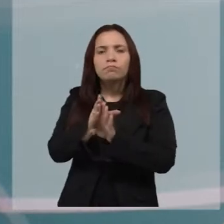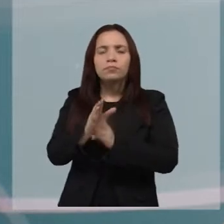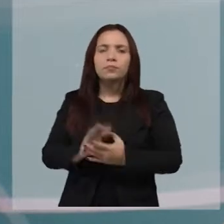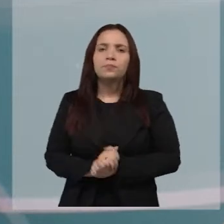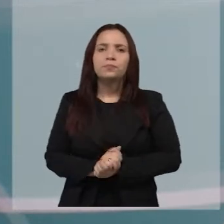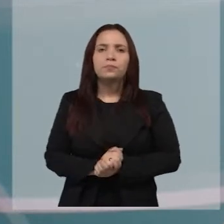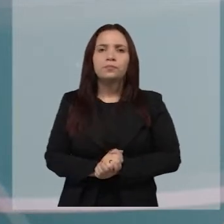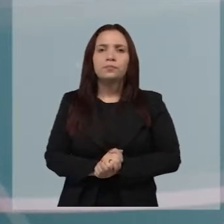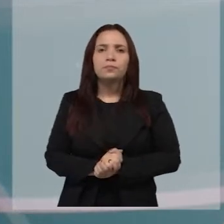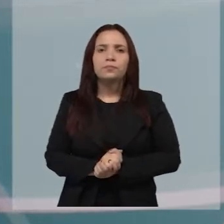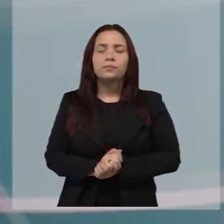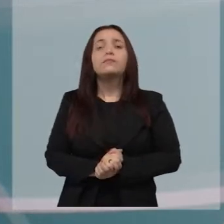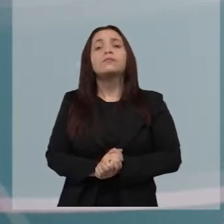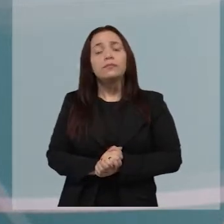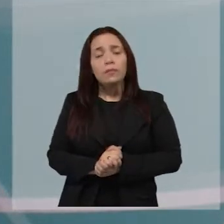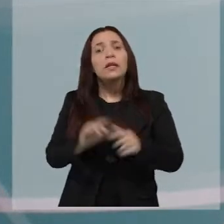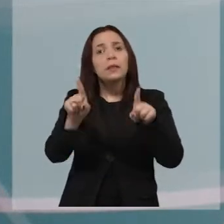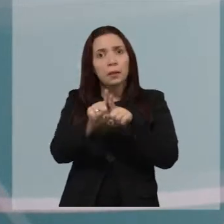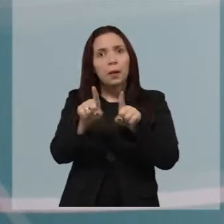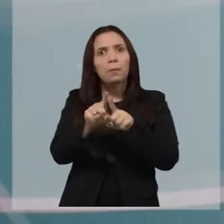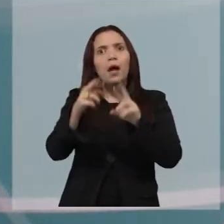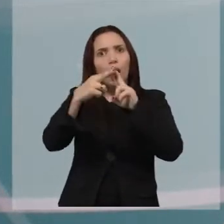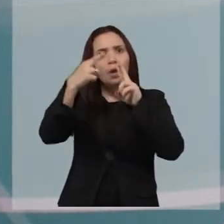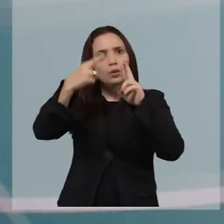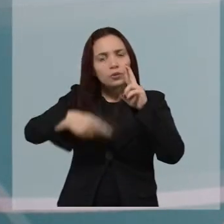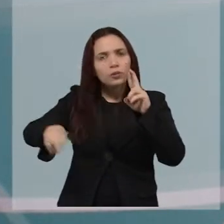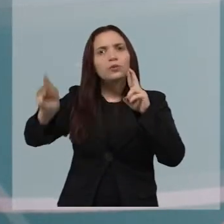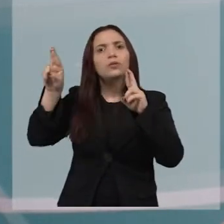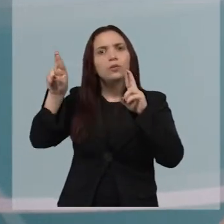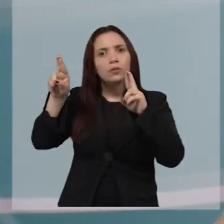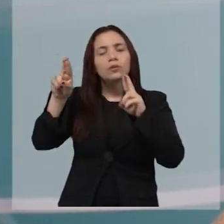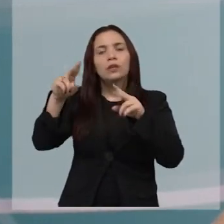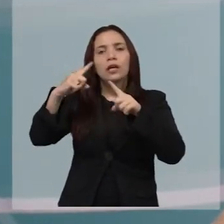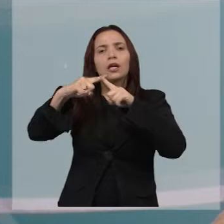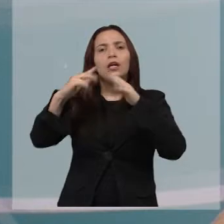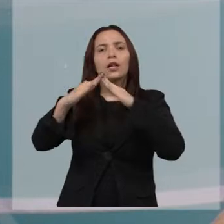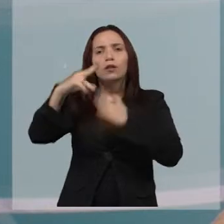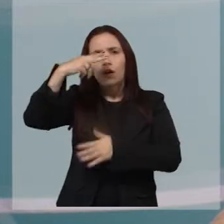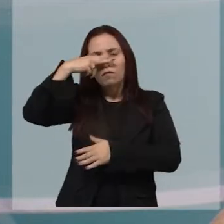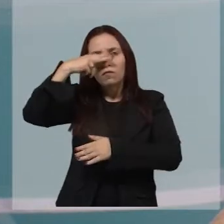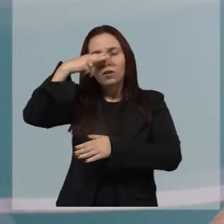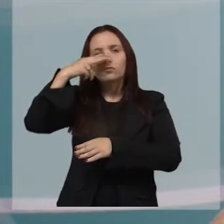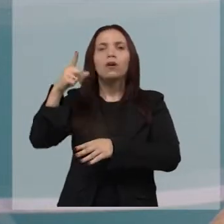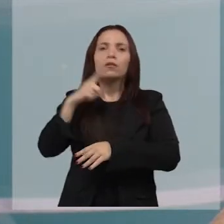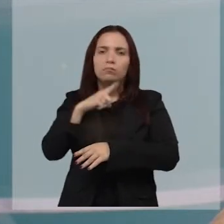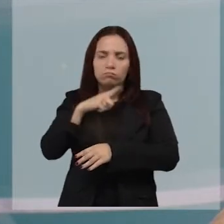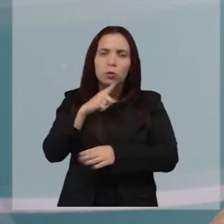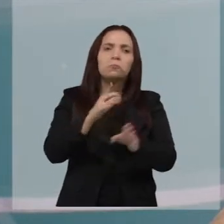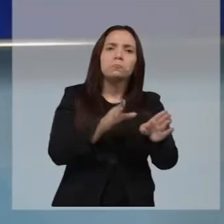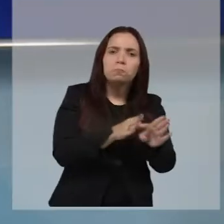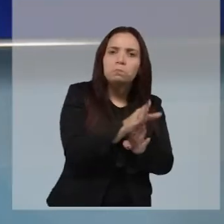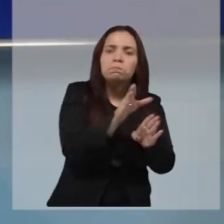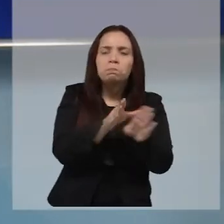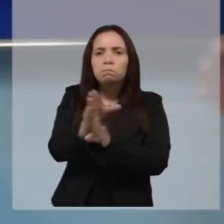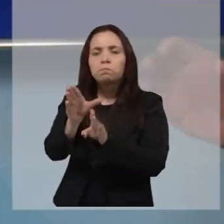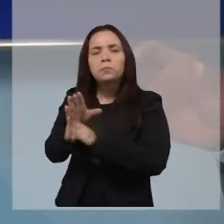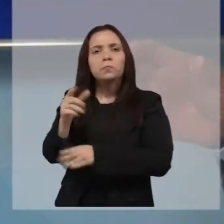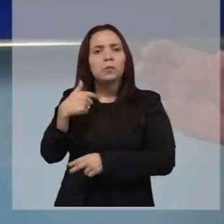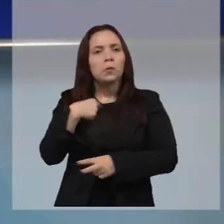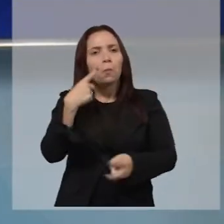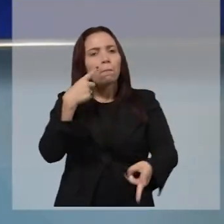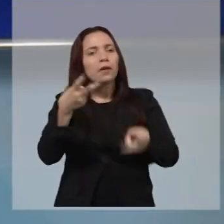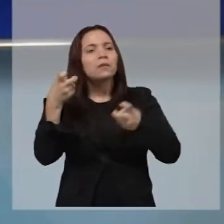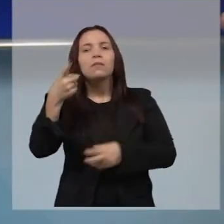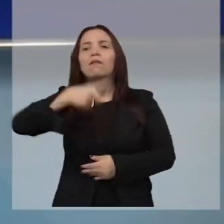viu foi a parte religiosa também muito bem cuidada por uma dessas igrejas evangélicas. Não